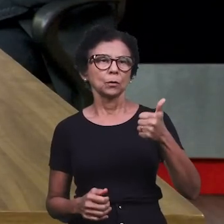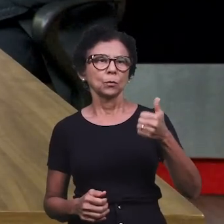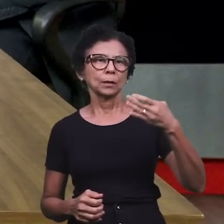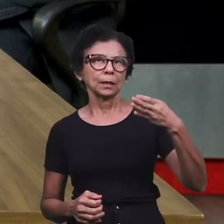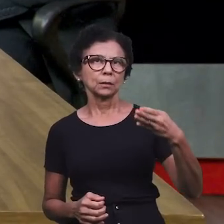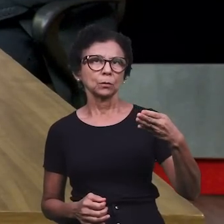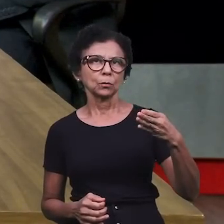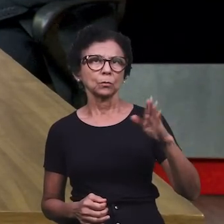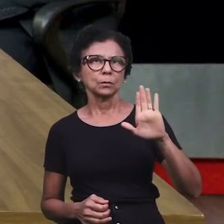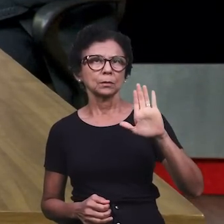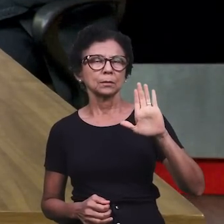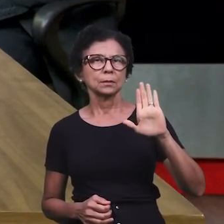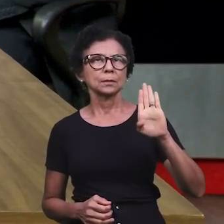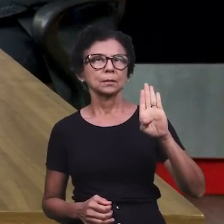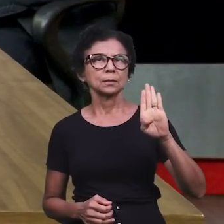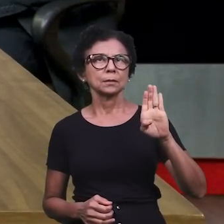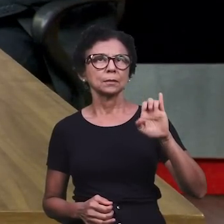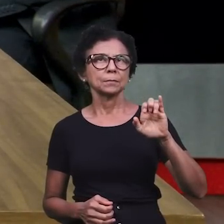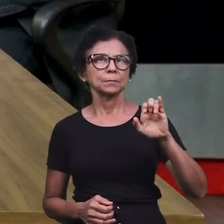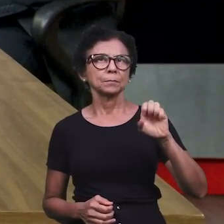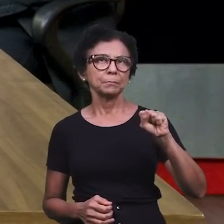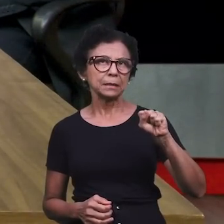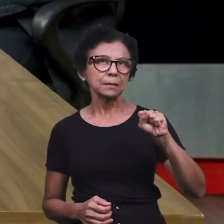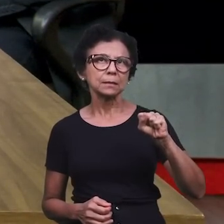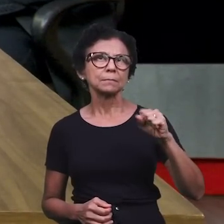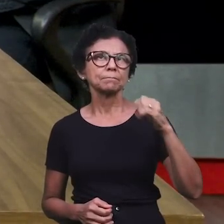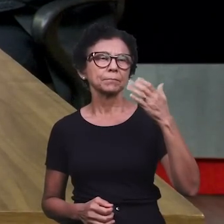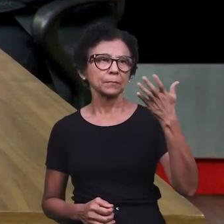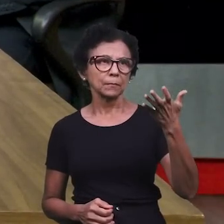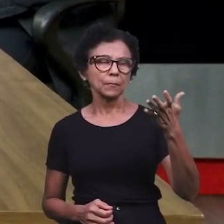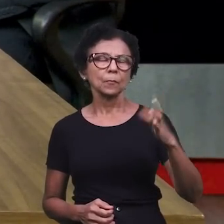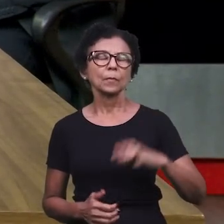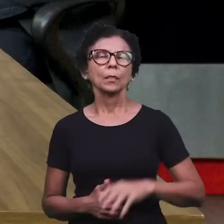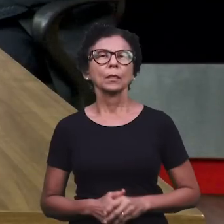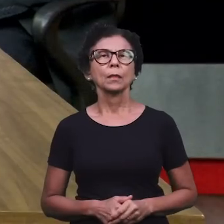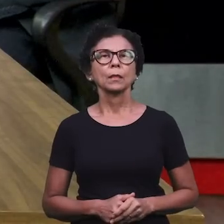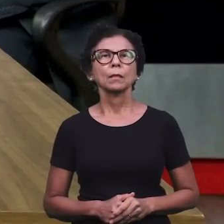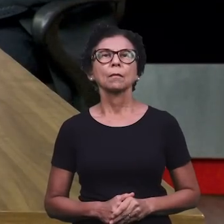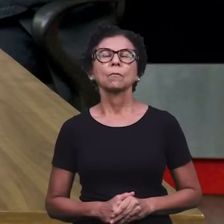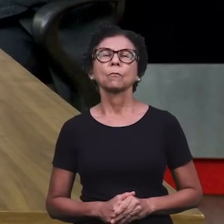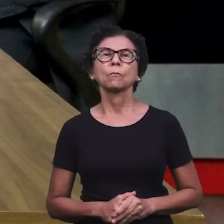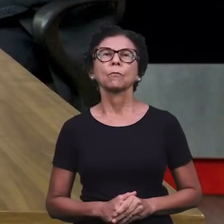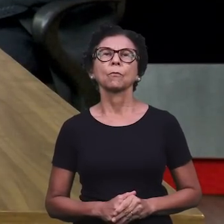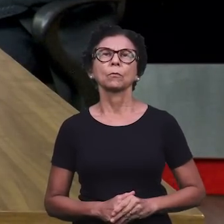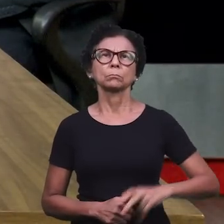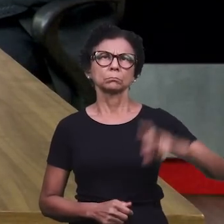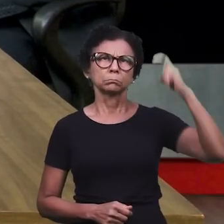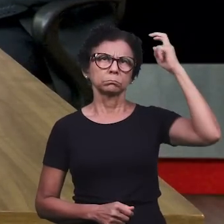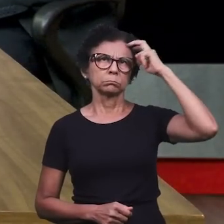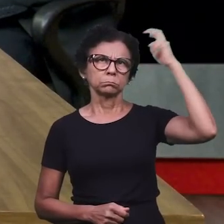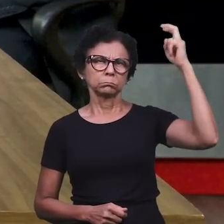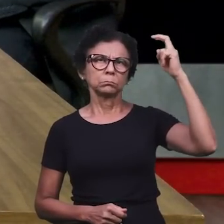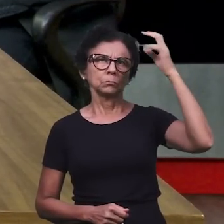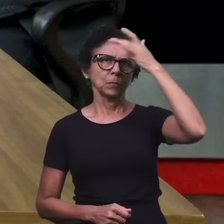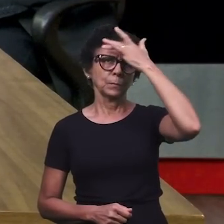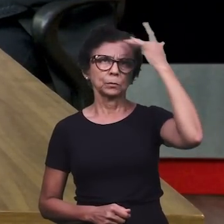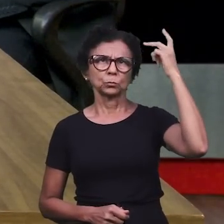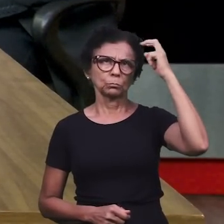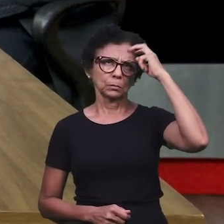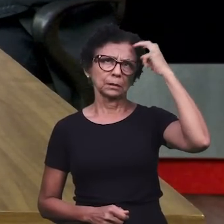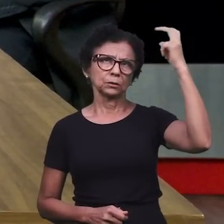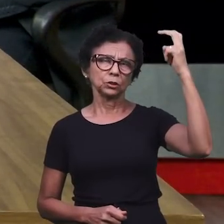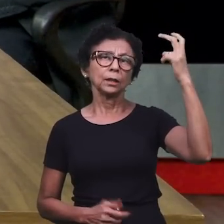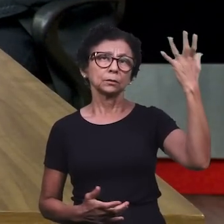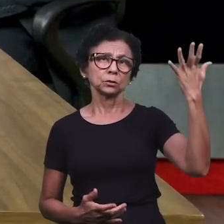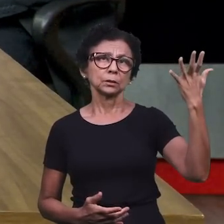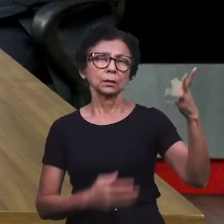14 bis, no seu primeiro voo aqui em cima, aqui o 14 bis, ele é obra de uma mente inteligente,